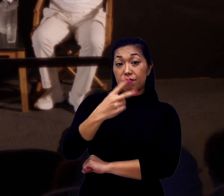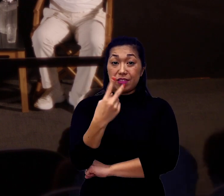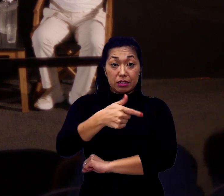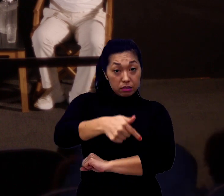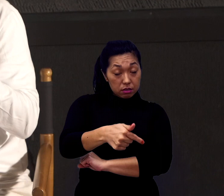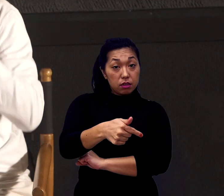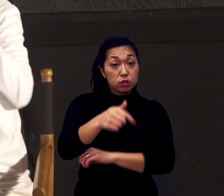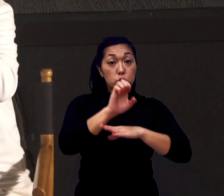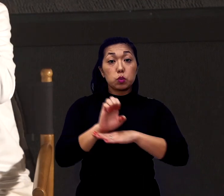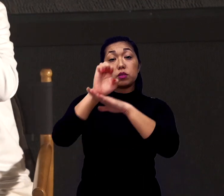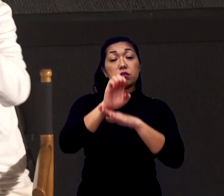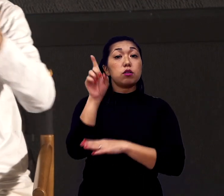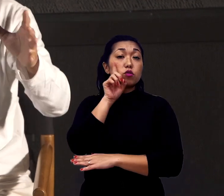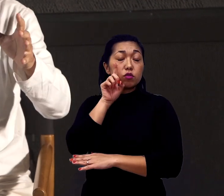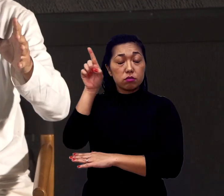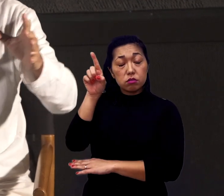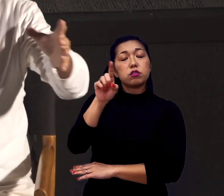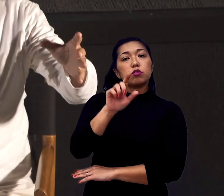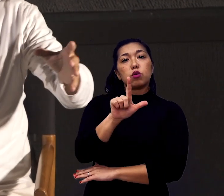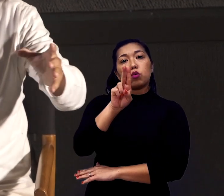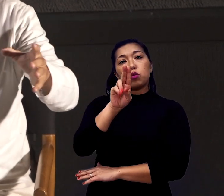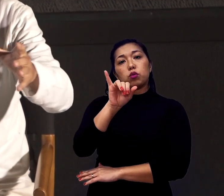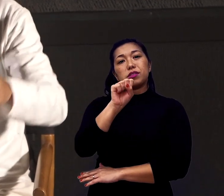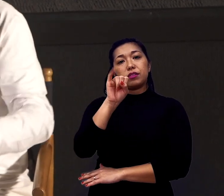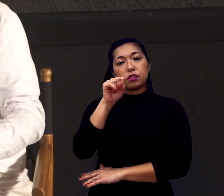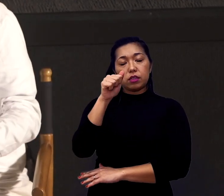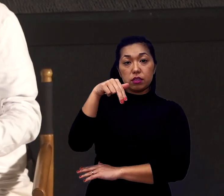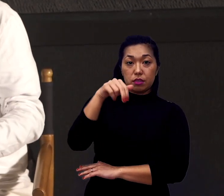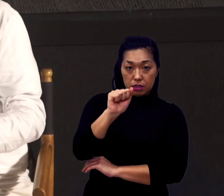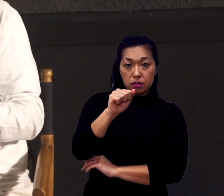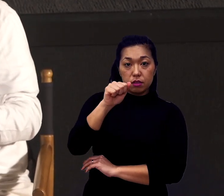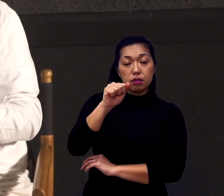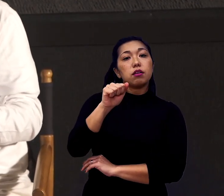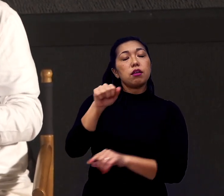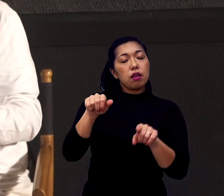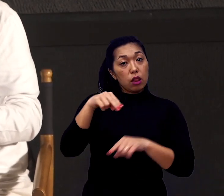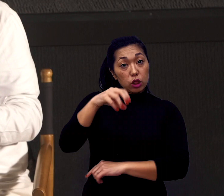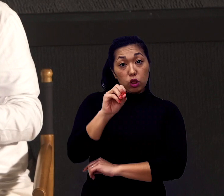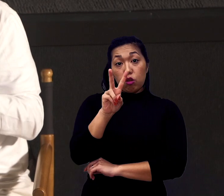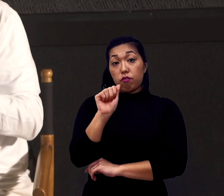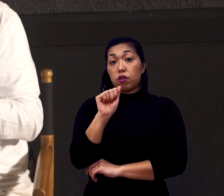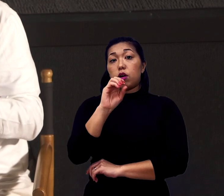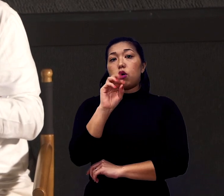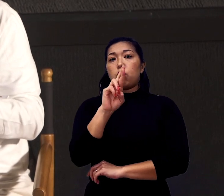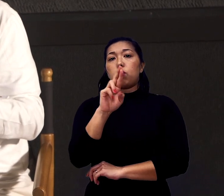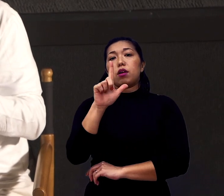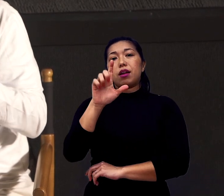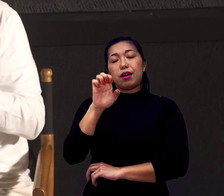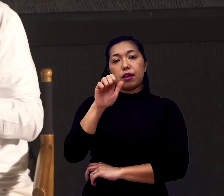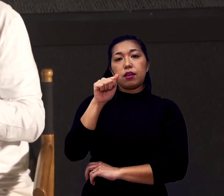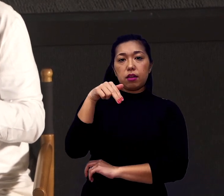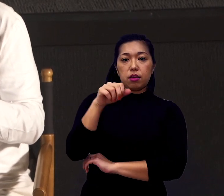1927, no estado da Louisiana, Mississippi e Nova Orleans, 9 diques romperam naquilo que foi a